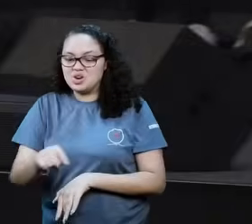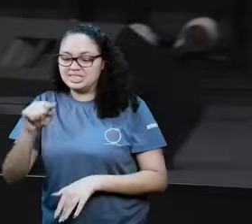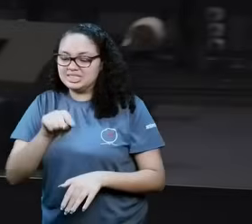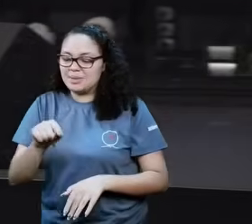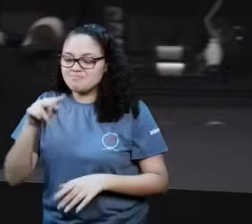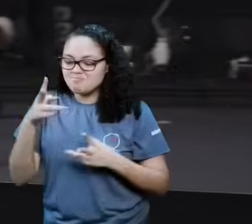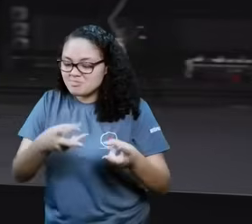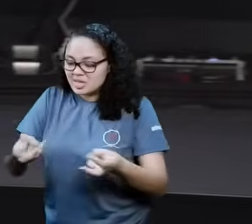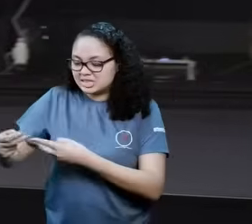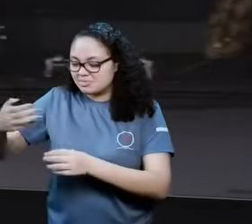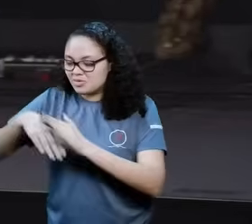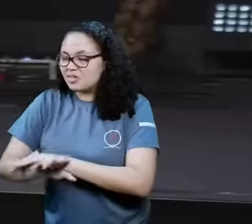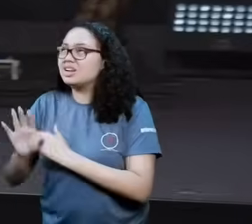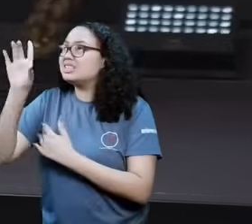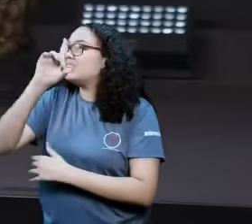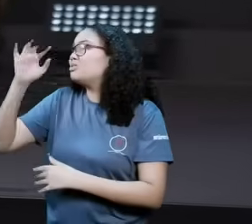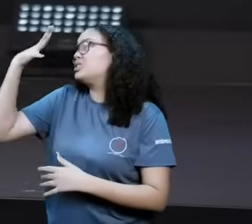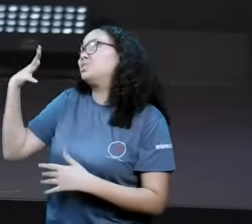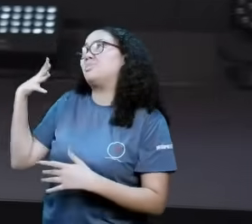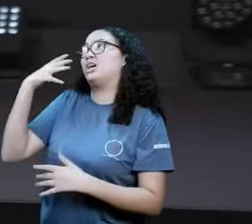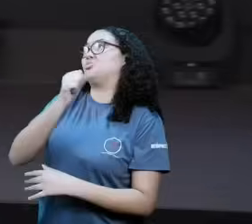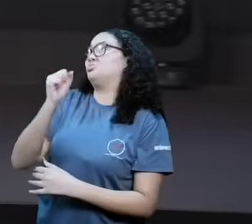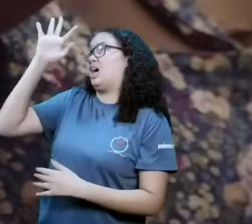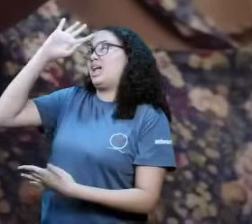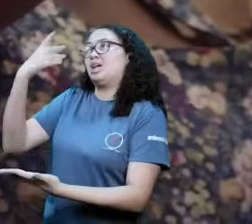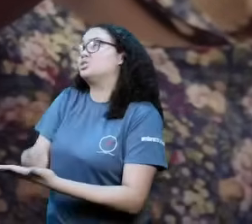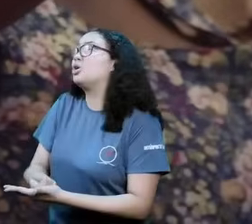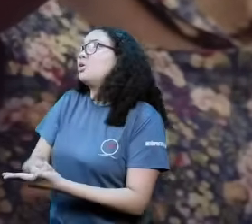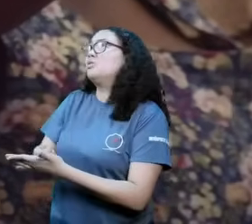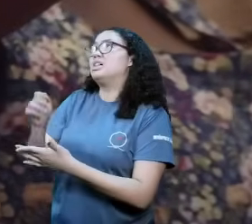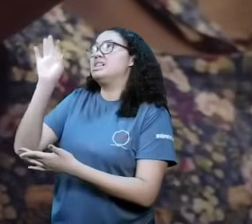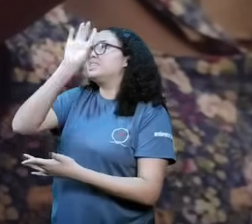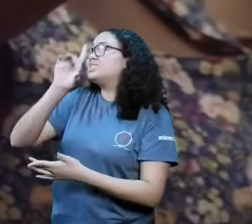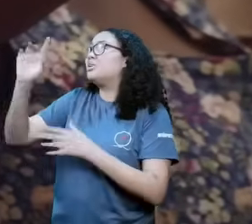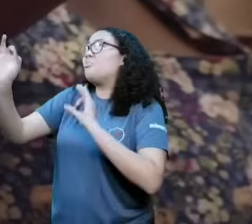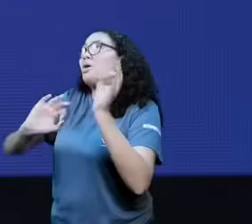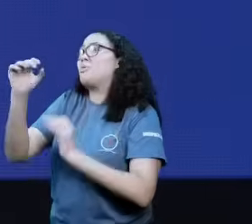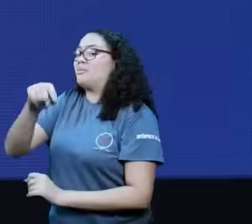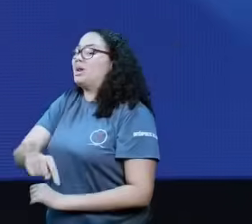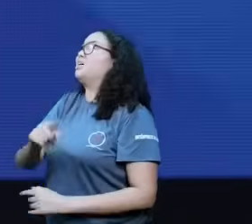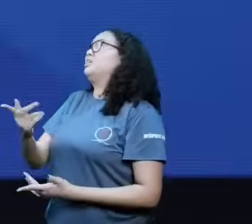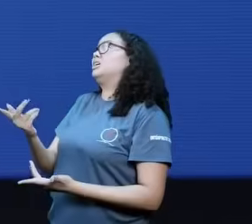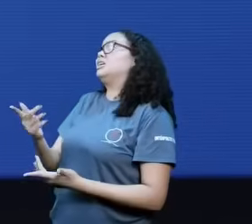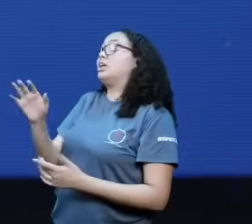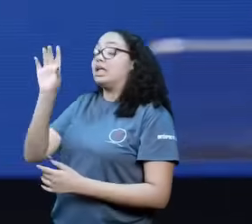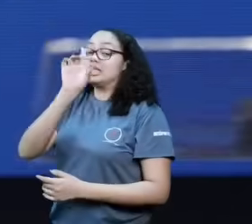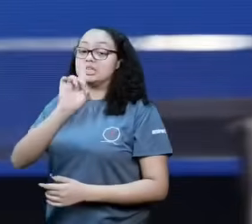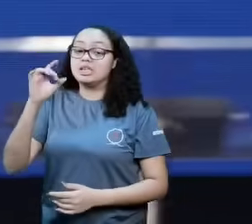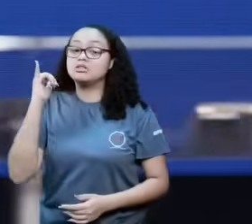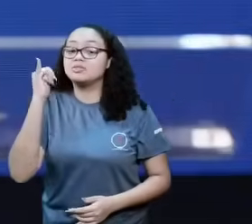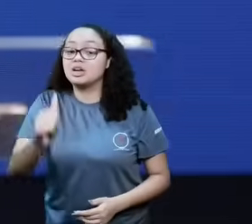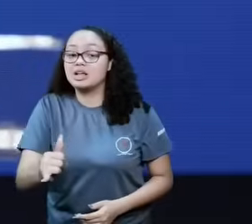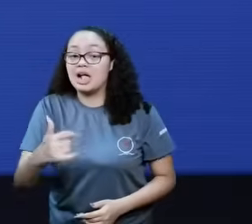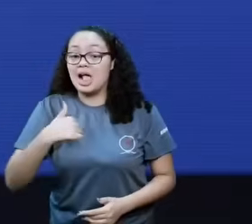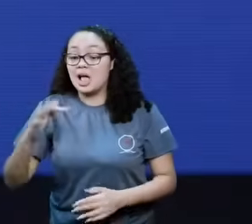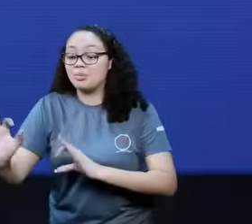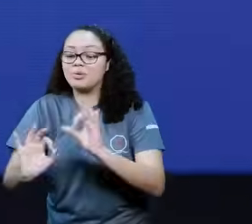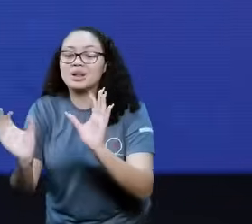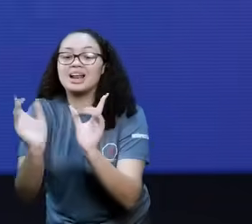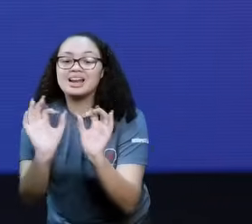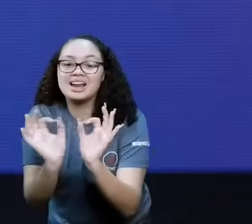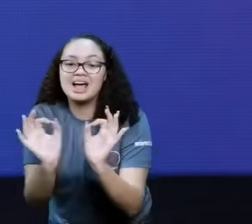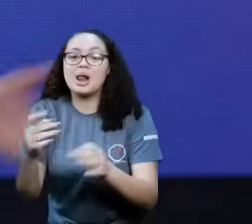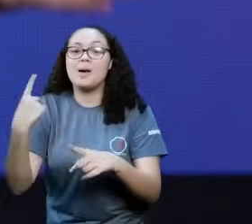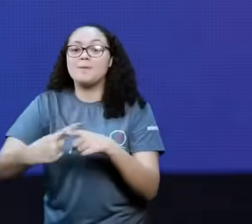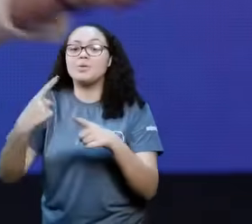vale e você diz, Deus, resolve isso. Você diz, Deus, arruma isso. E Deus está dizendo, eu não vou arrumar nada que